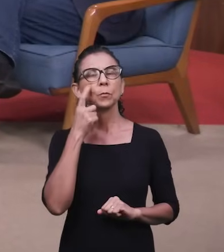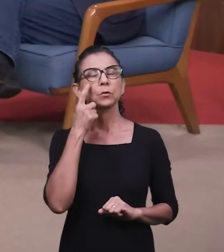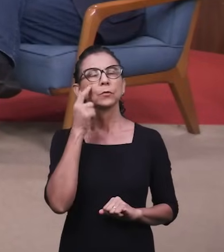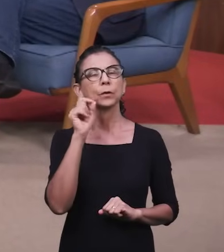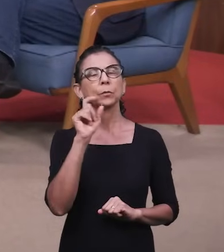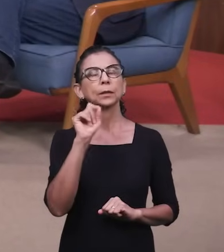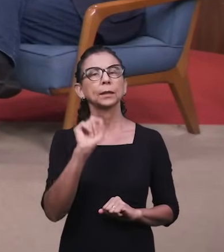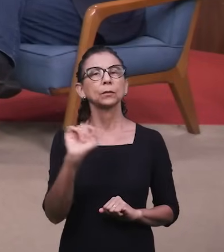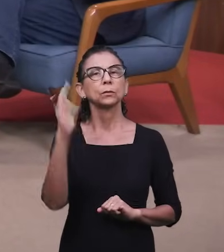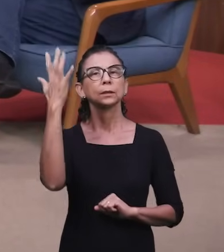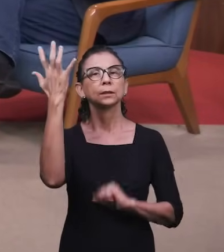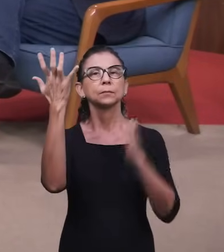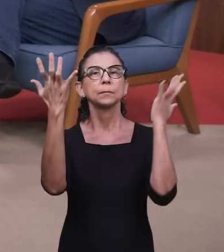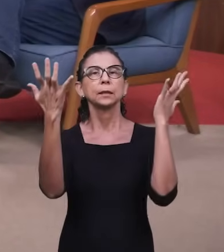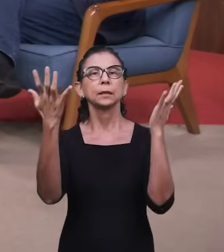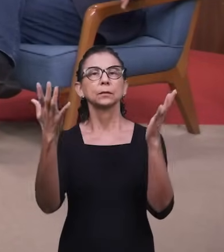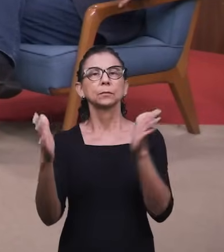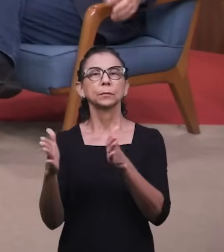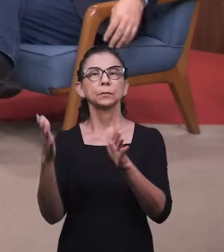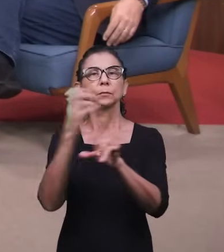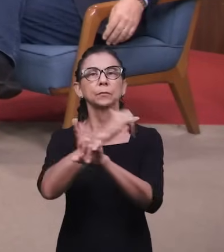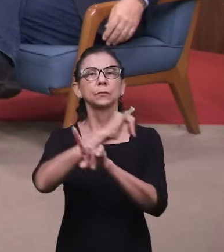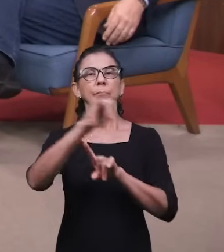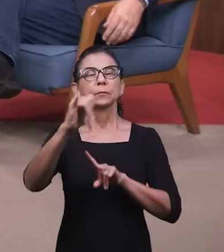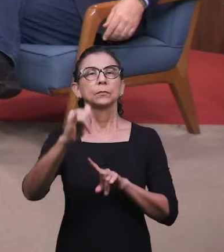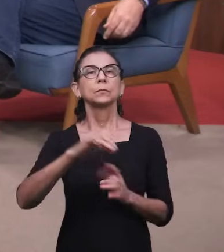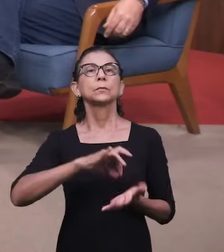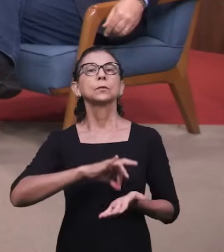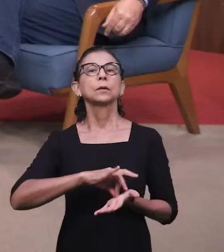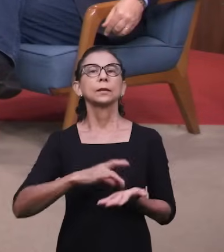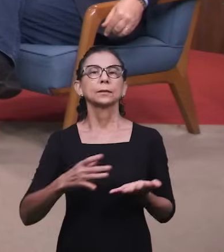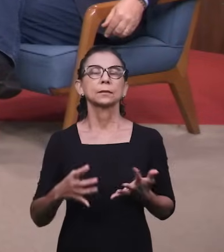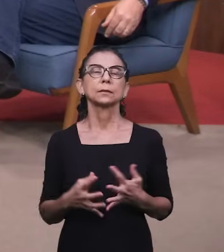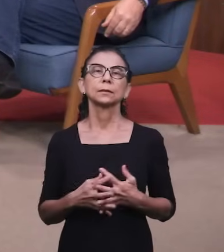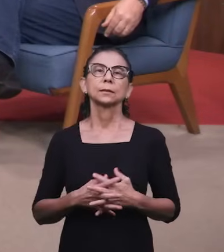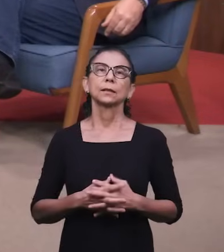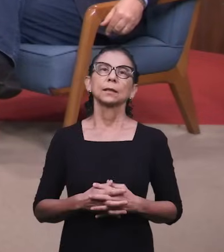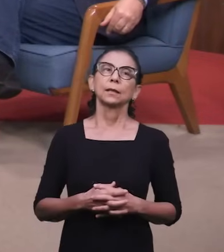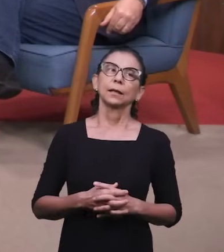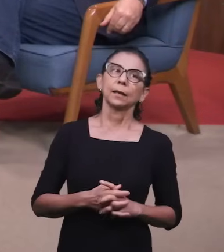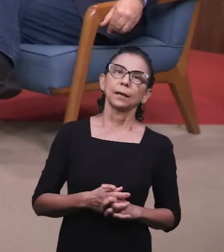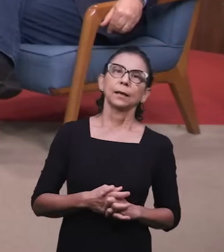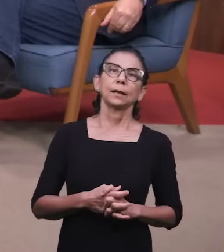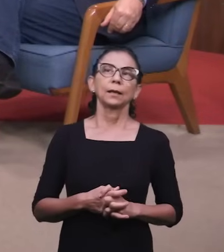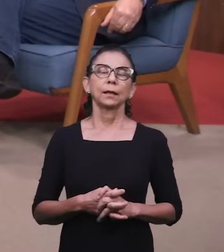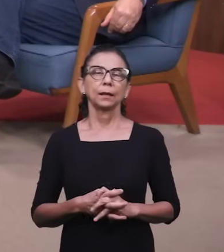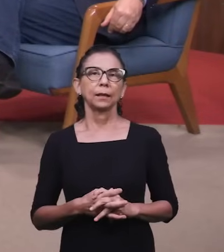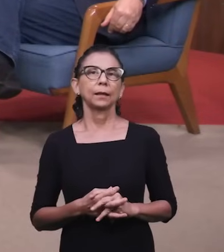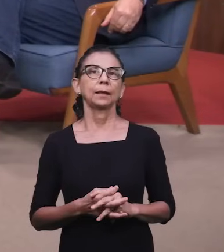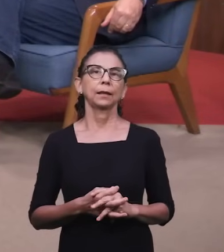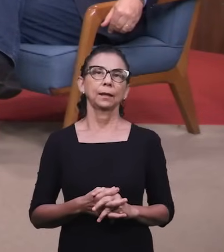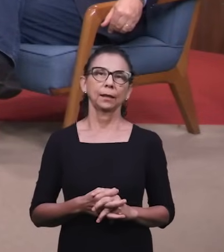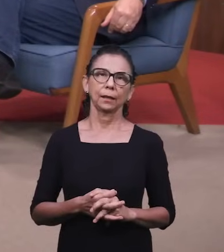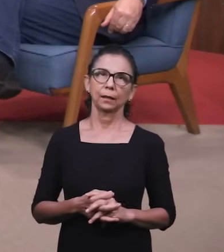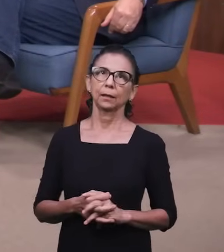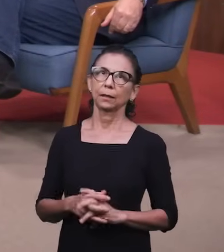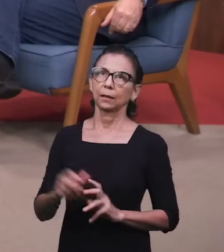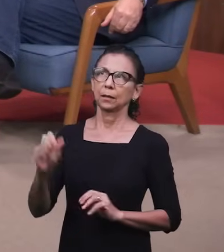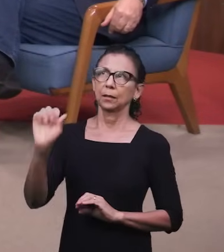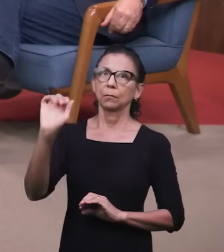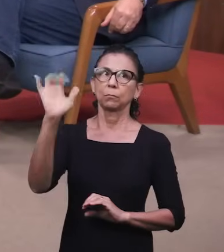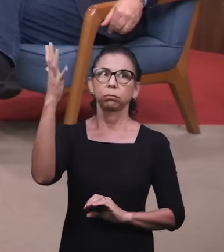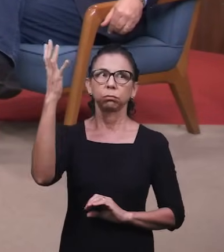sendo sinais do momento profético que nós estamos vivendo? É claro que sinais